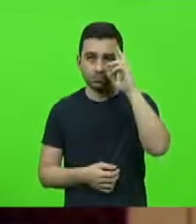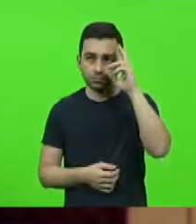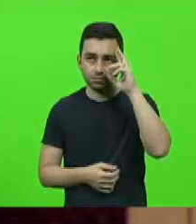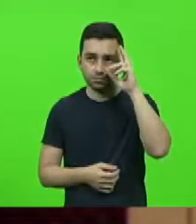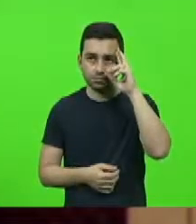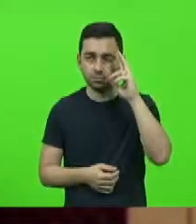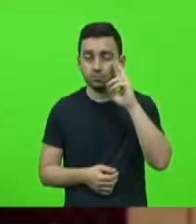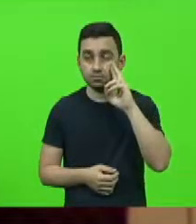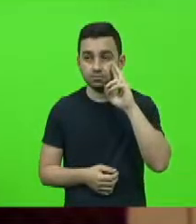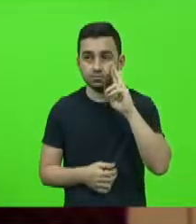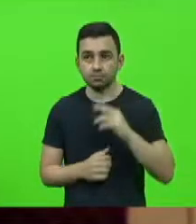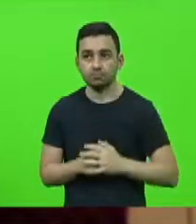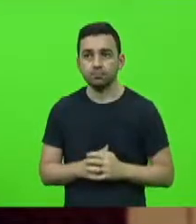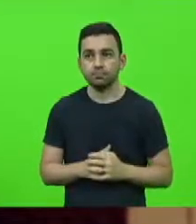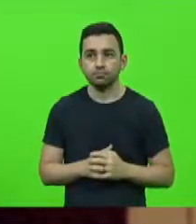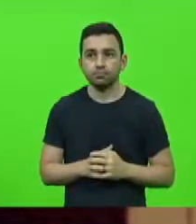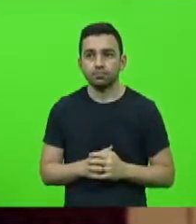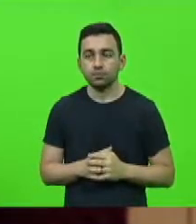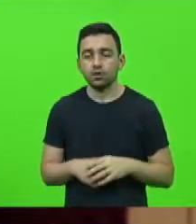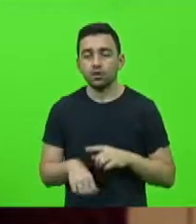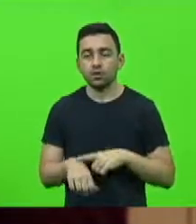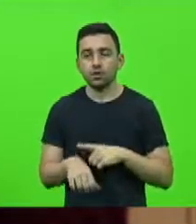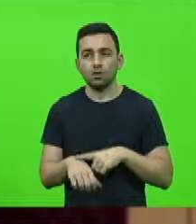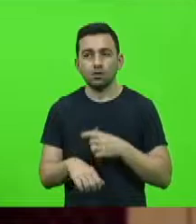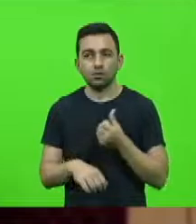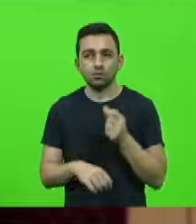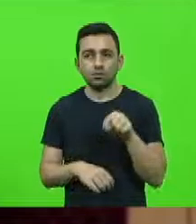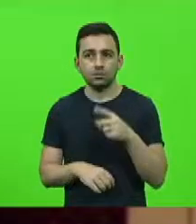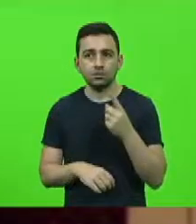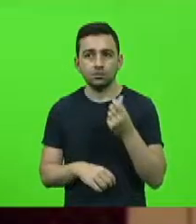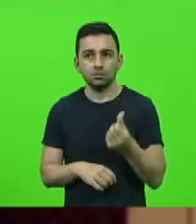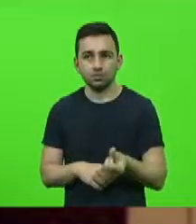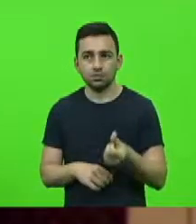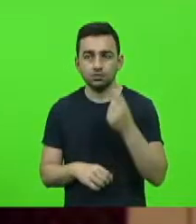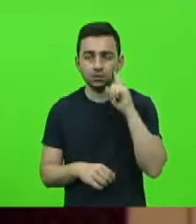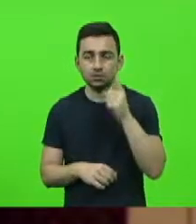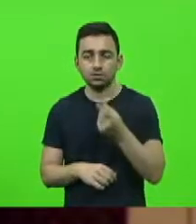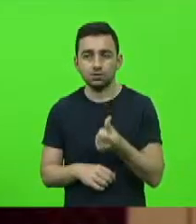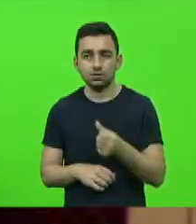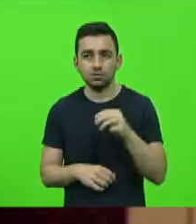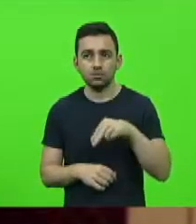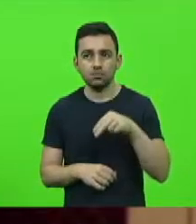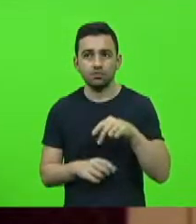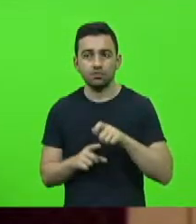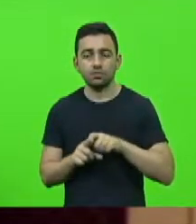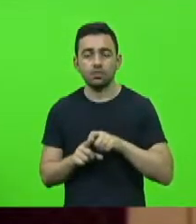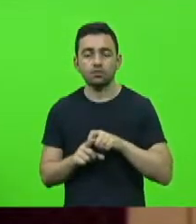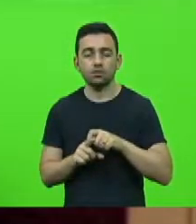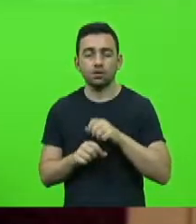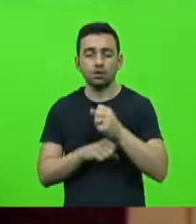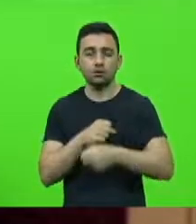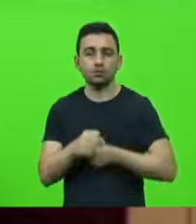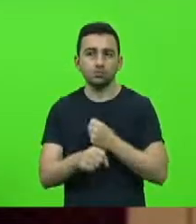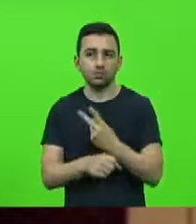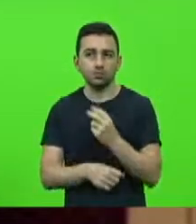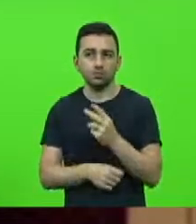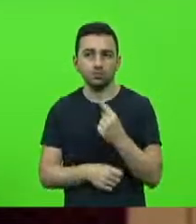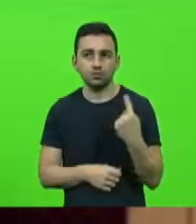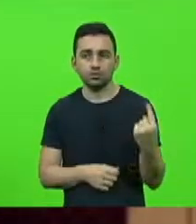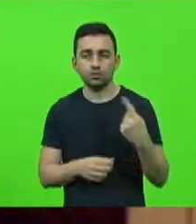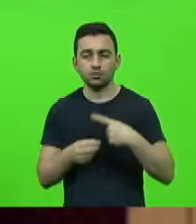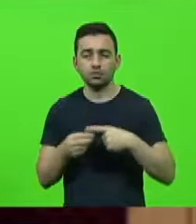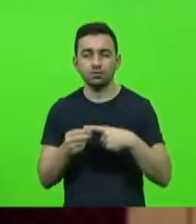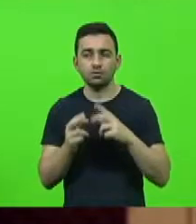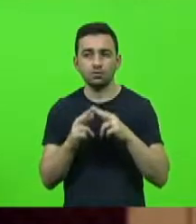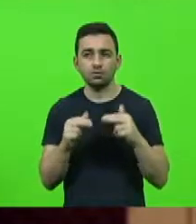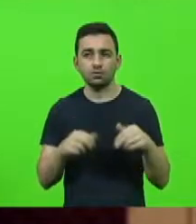Rodrigo Minotto. Às 18 horas e 16 minutos do dia 16 do mês de novembro do ano 2021, nesta cidade de Florianópolis, capital do Estado de